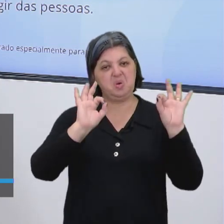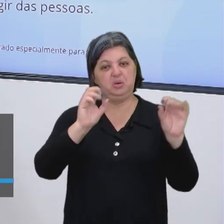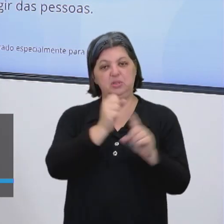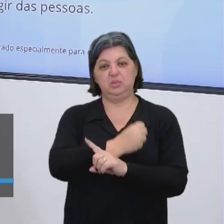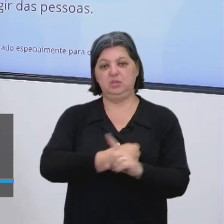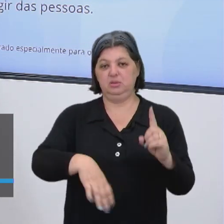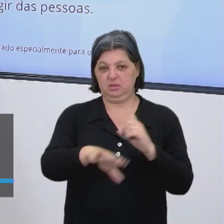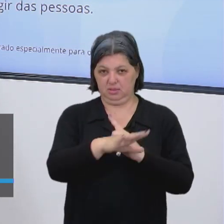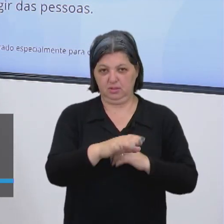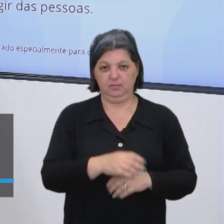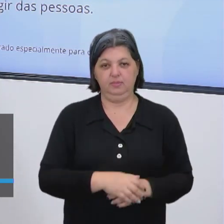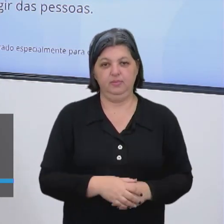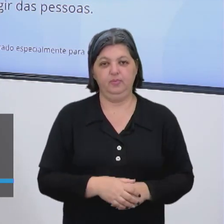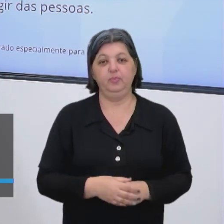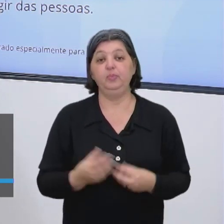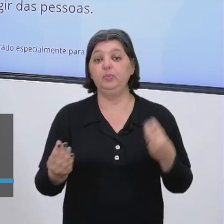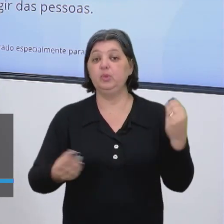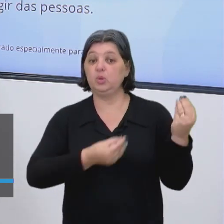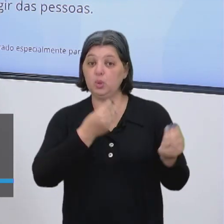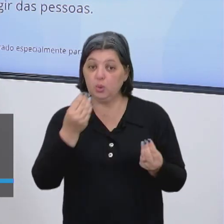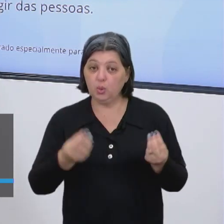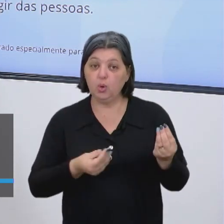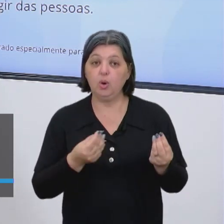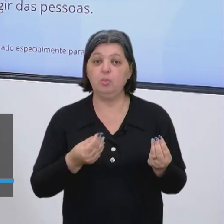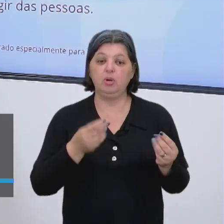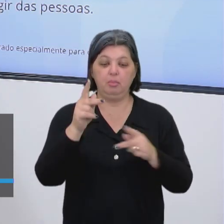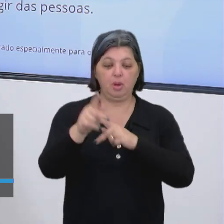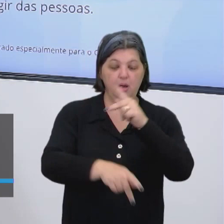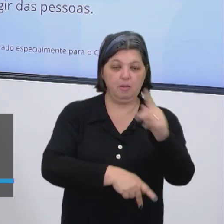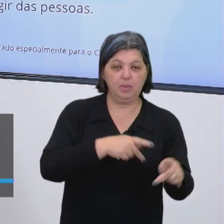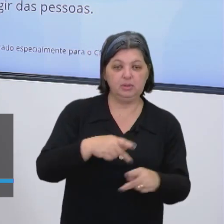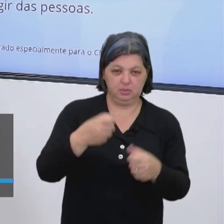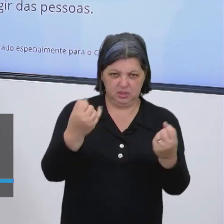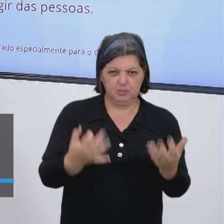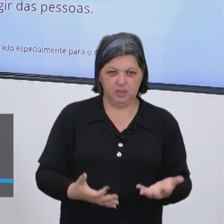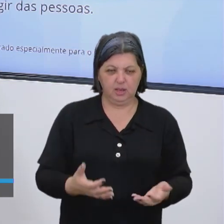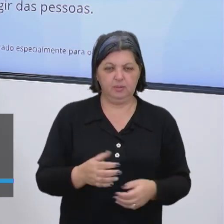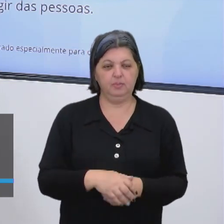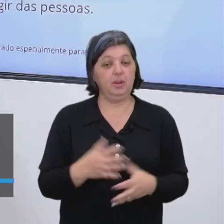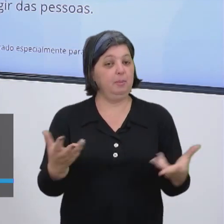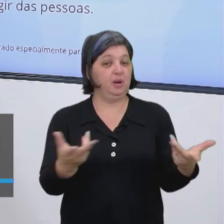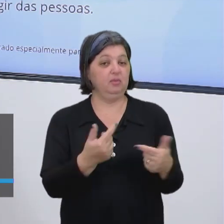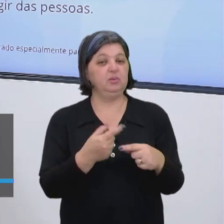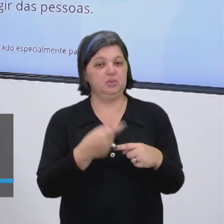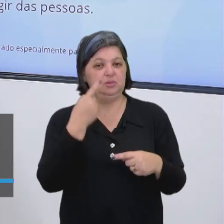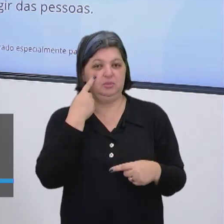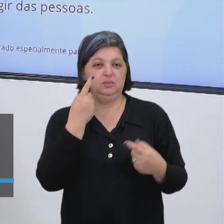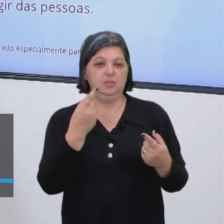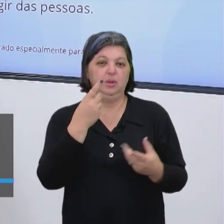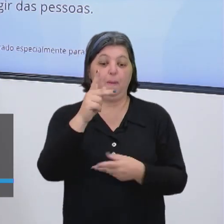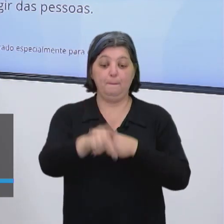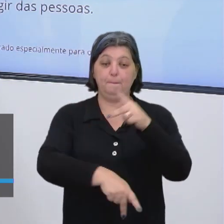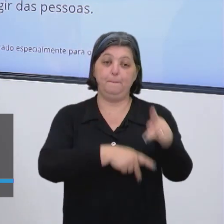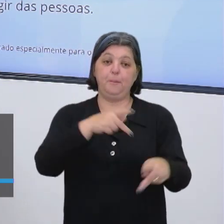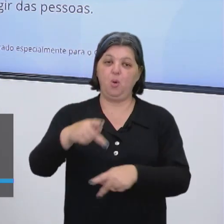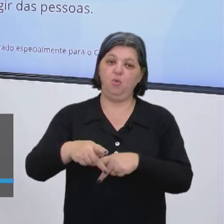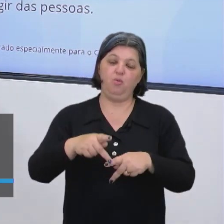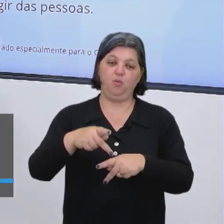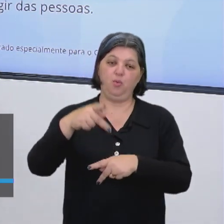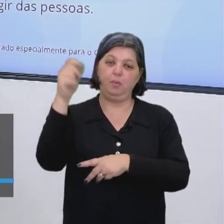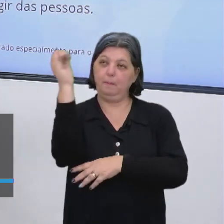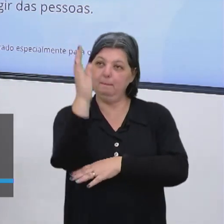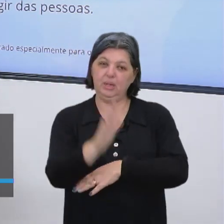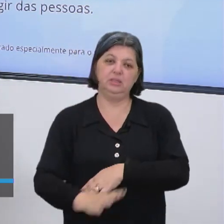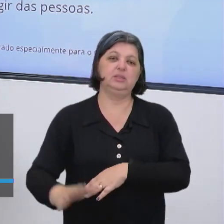definição dele de como é constituído o povo brasileiro foi maravilhosa. Porque se a gente for olhar para esse povo brasileiro, ele